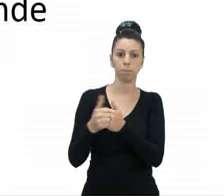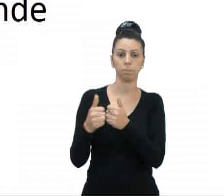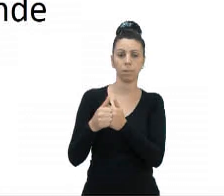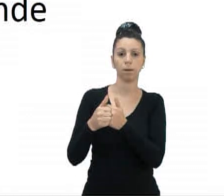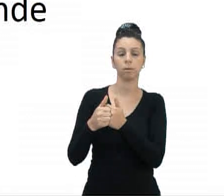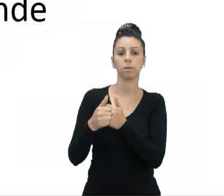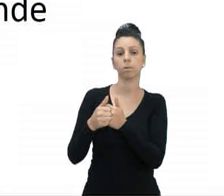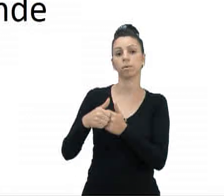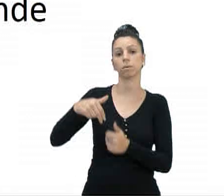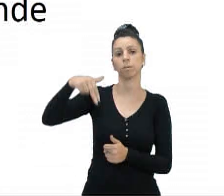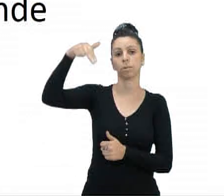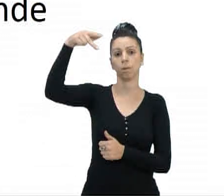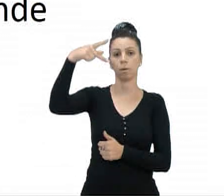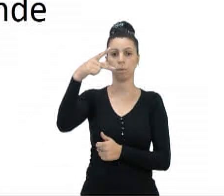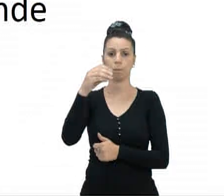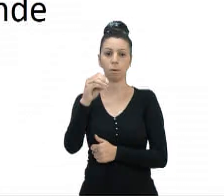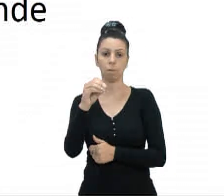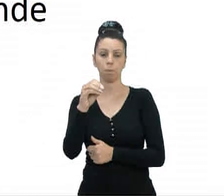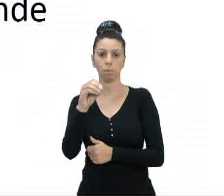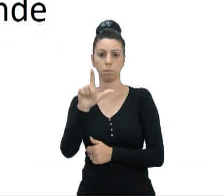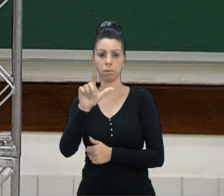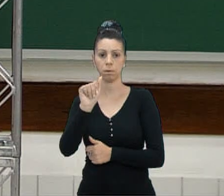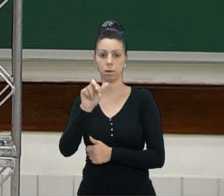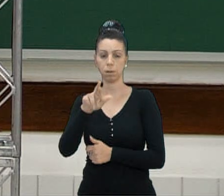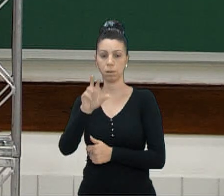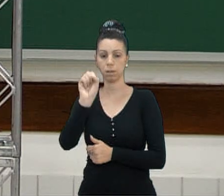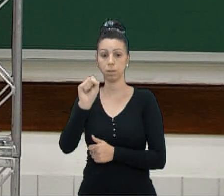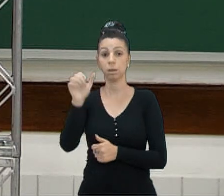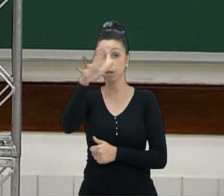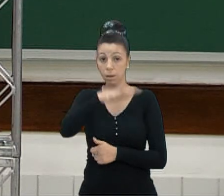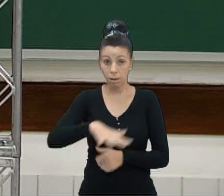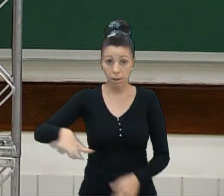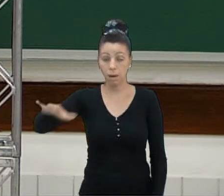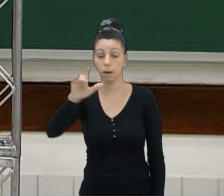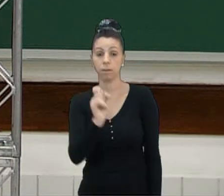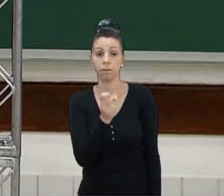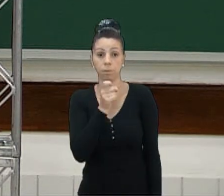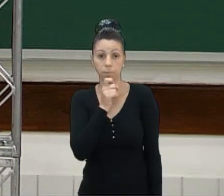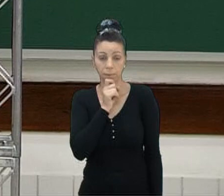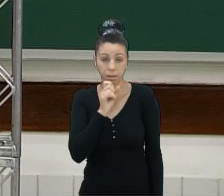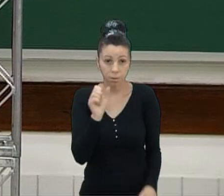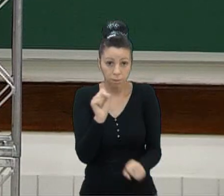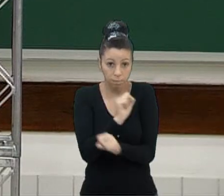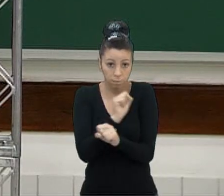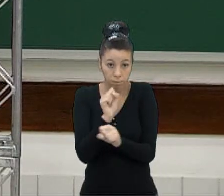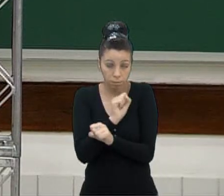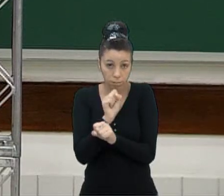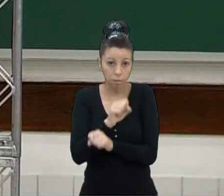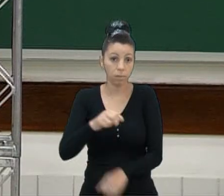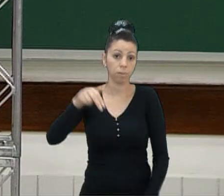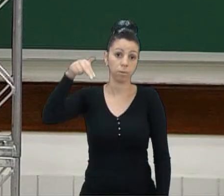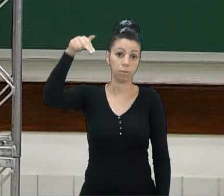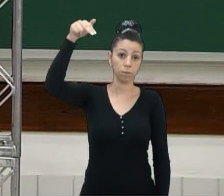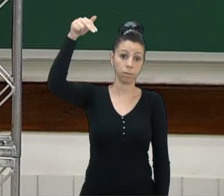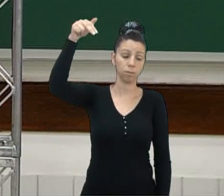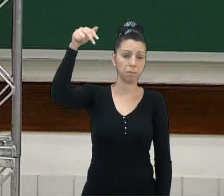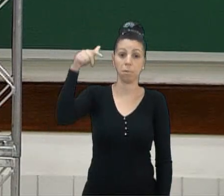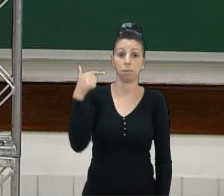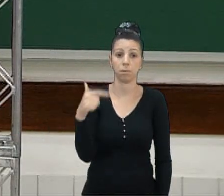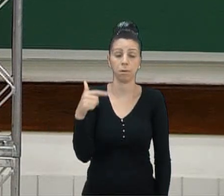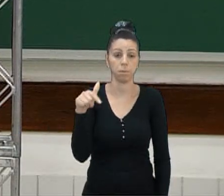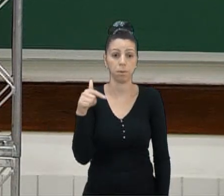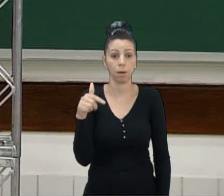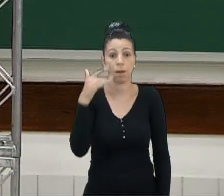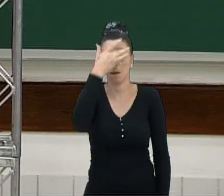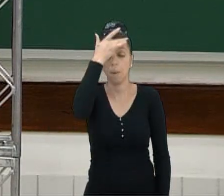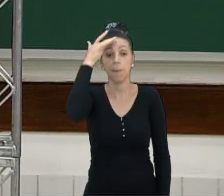vazios demográficos. O que quer dizer isso? Áreas mais frias, na porção setentrional, não tem concentração de população.